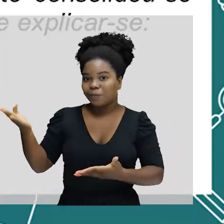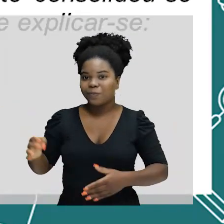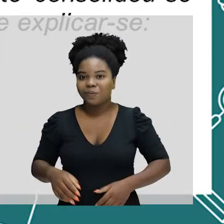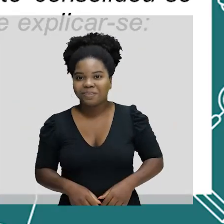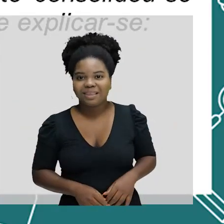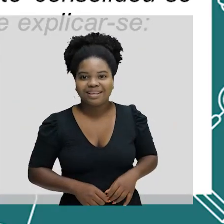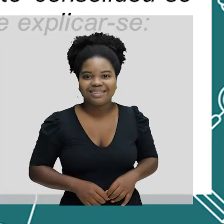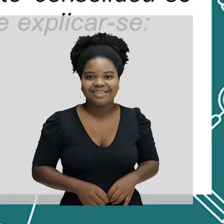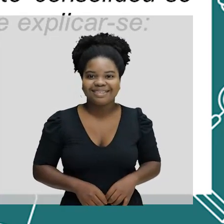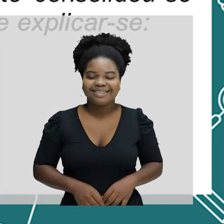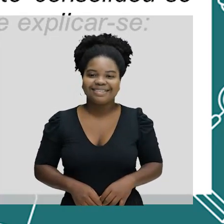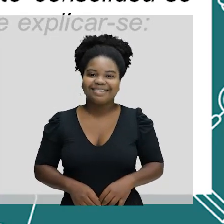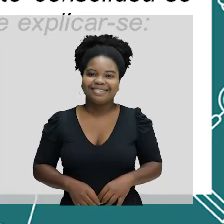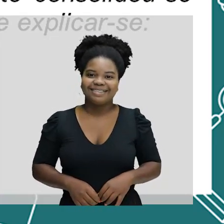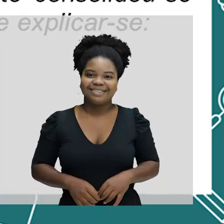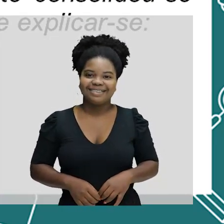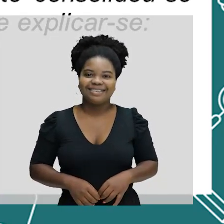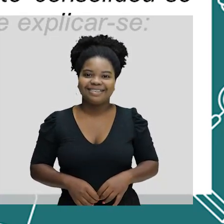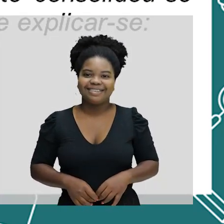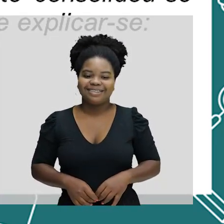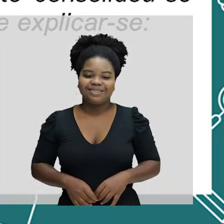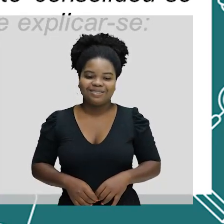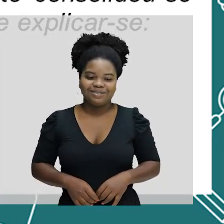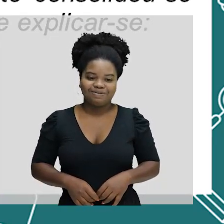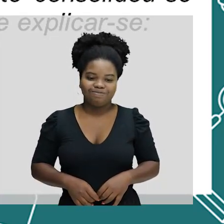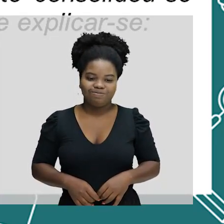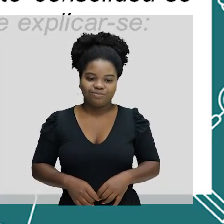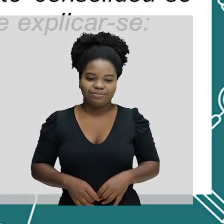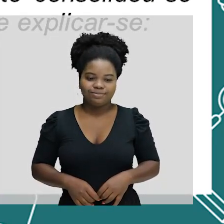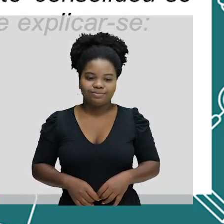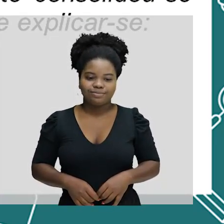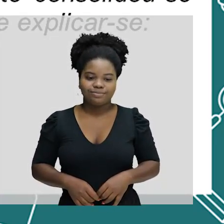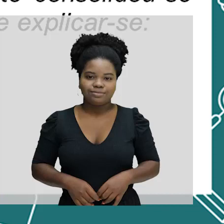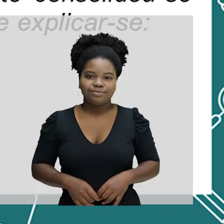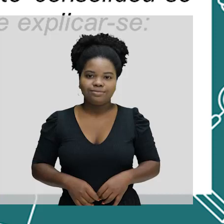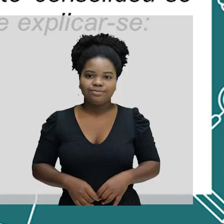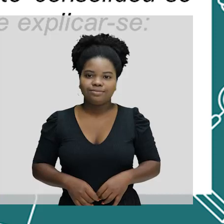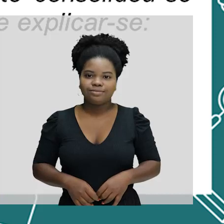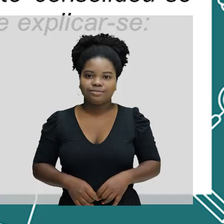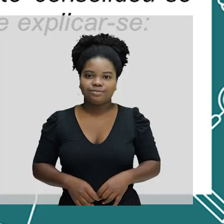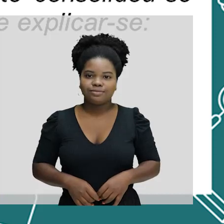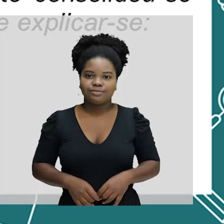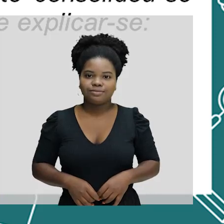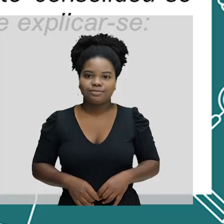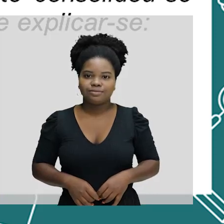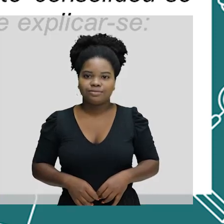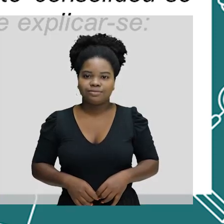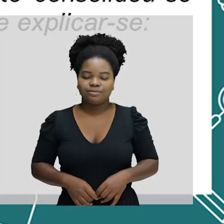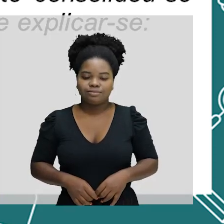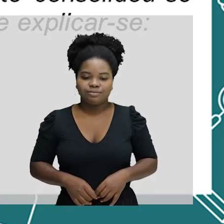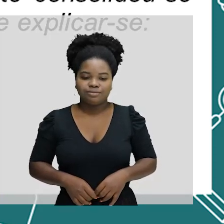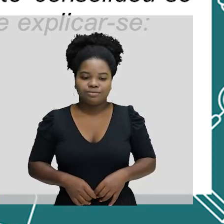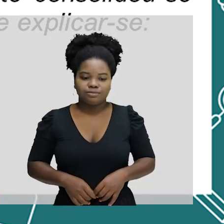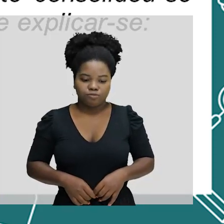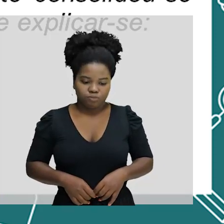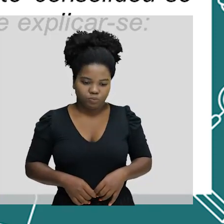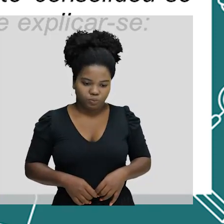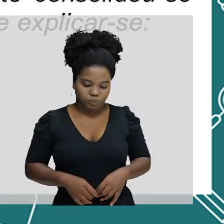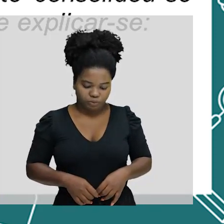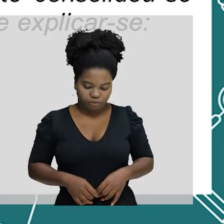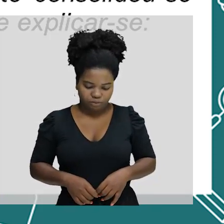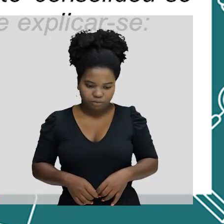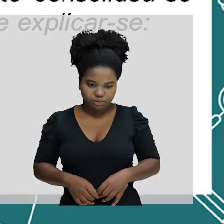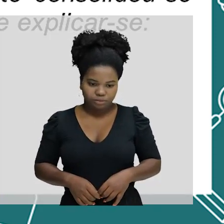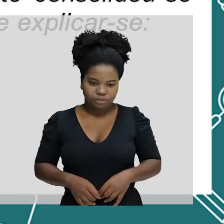As cidades da região sudeste do Brasil foram as que mais receberam migrantes oriundos do campo, êxodo